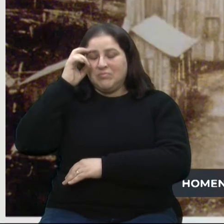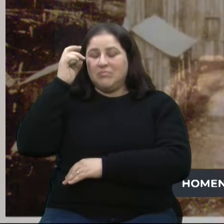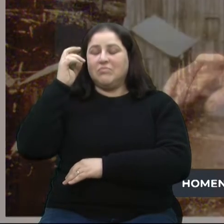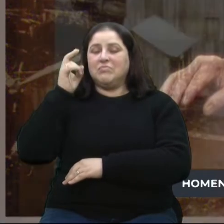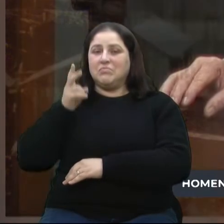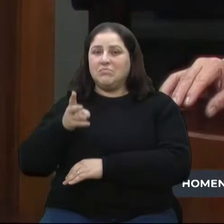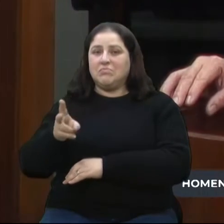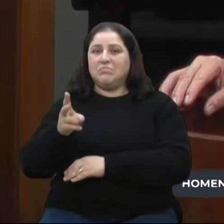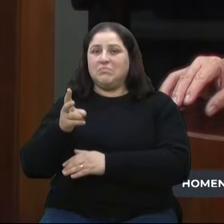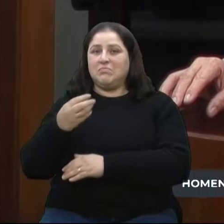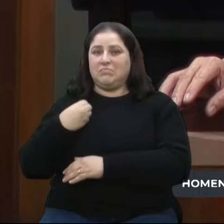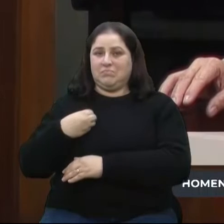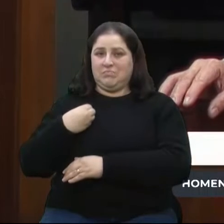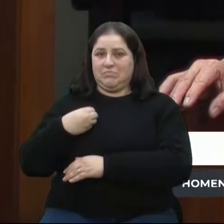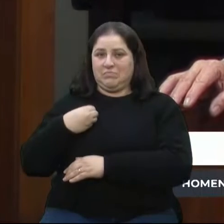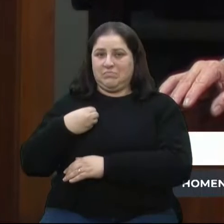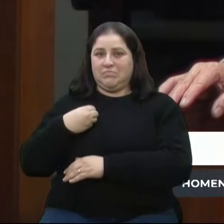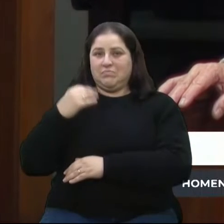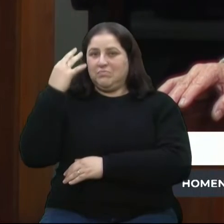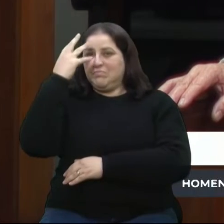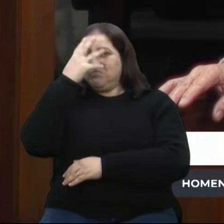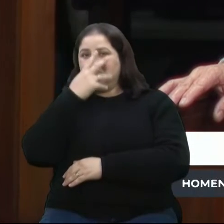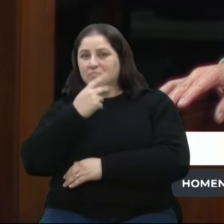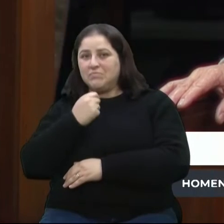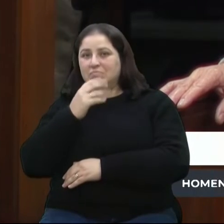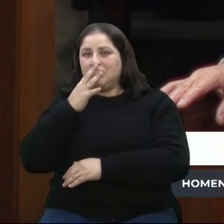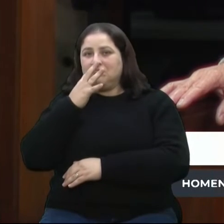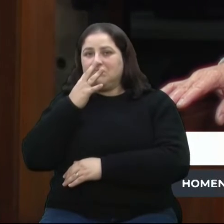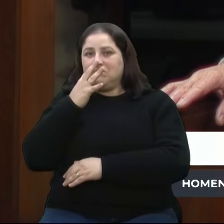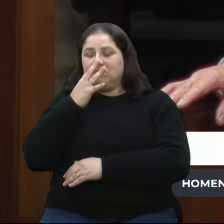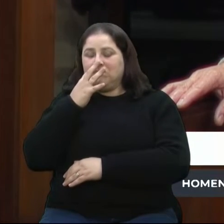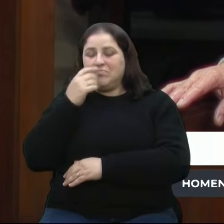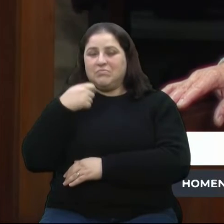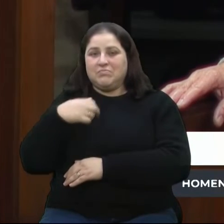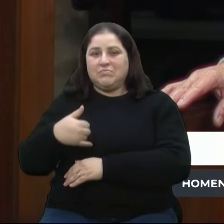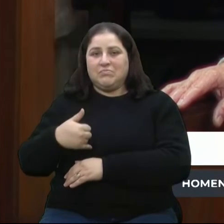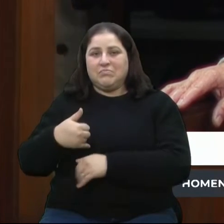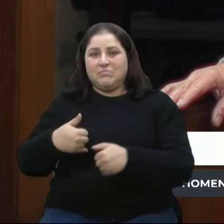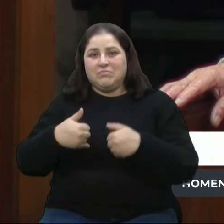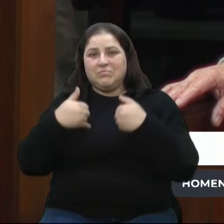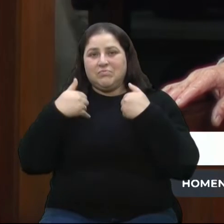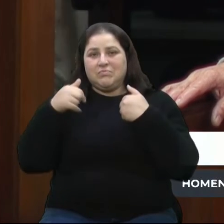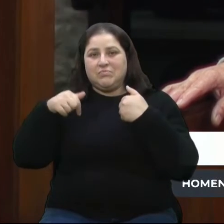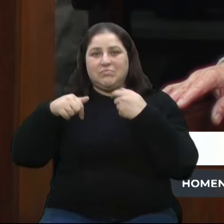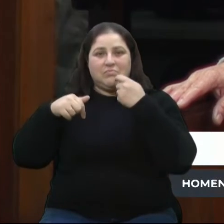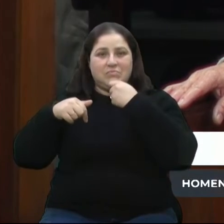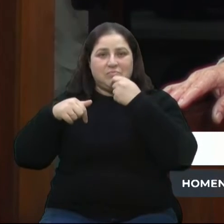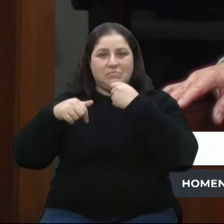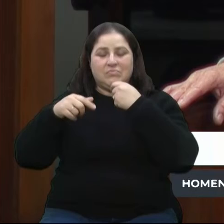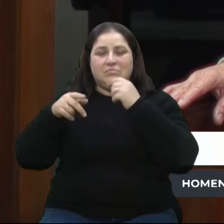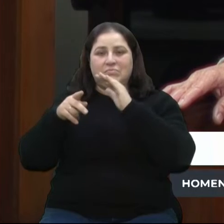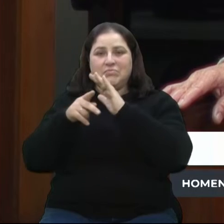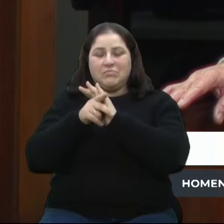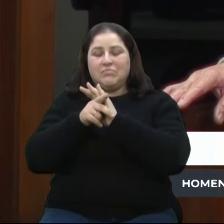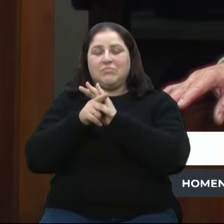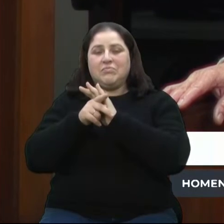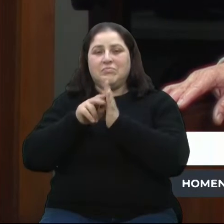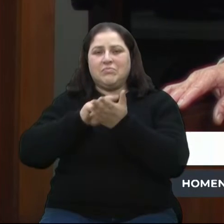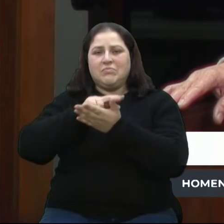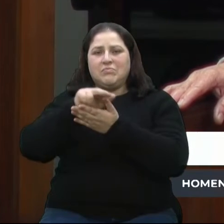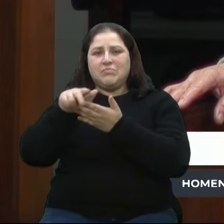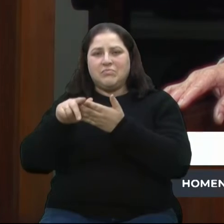que a gente tem que se orgulhar dessa diversidade que existe em Caxias do Sul. Caxias se fez a muitas mãos e a